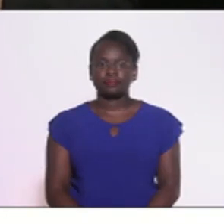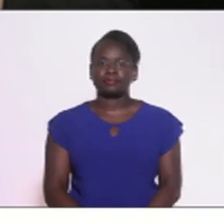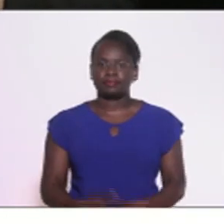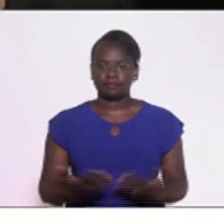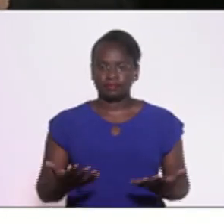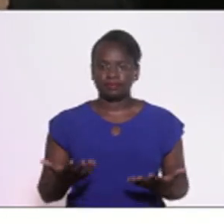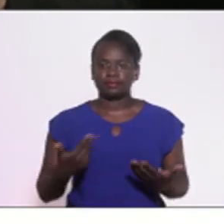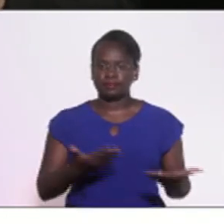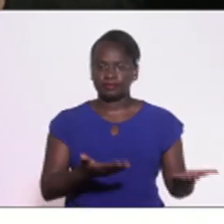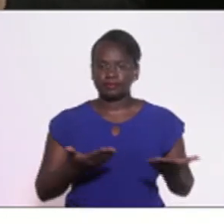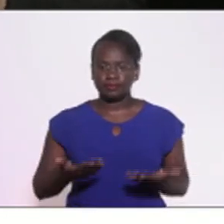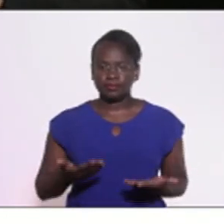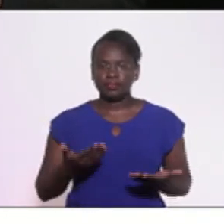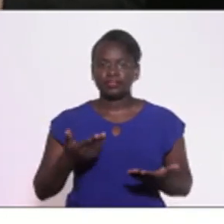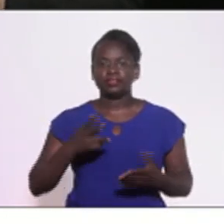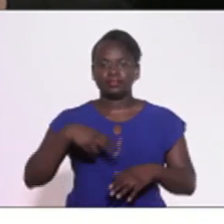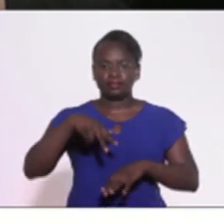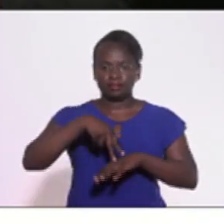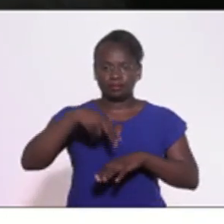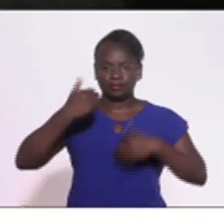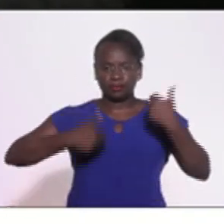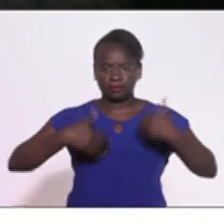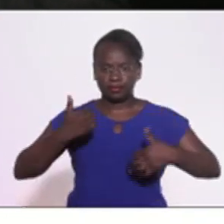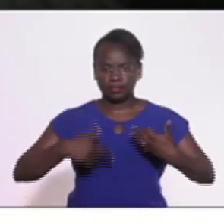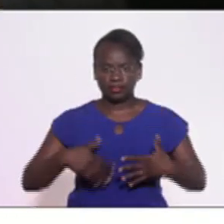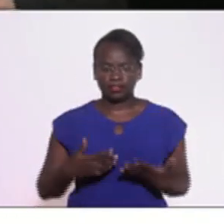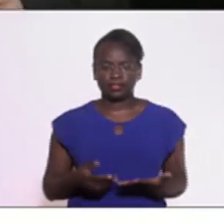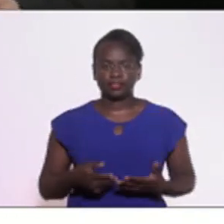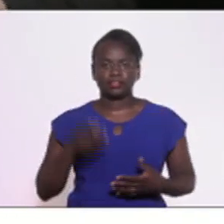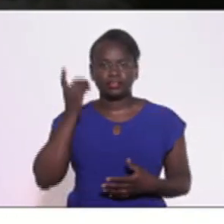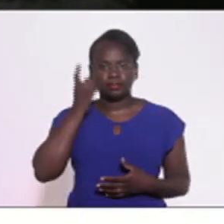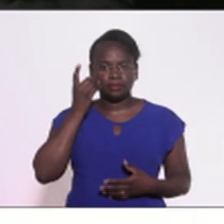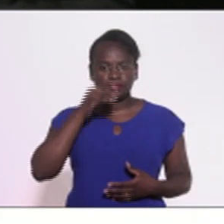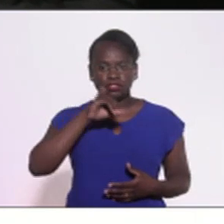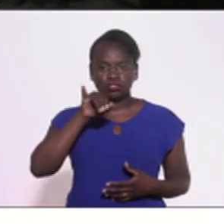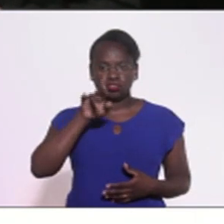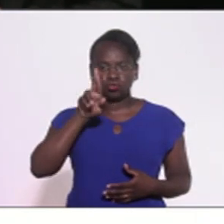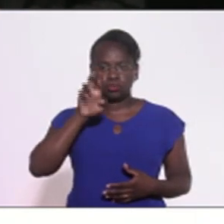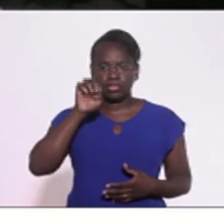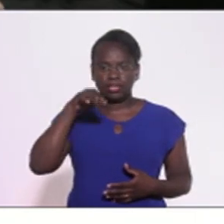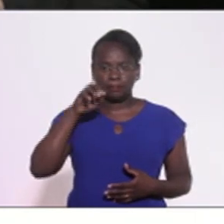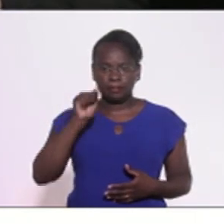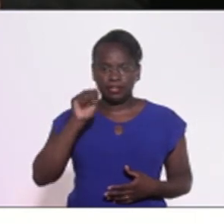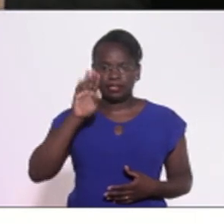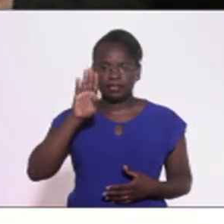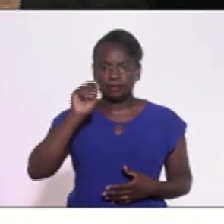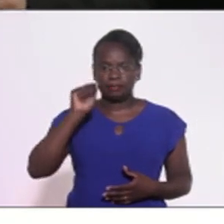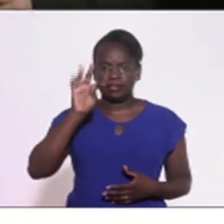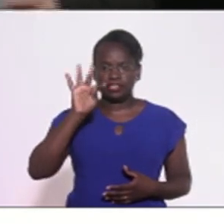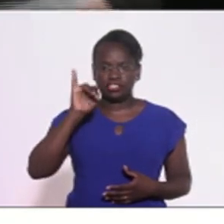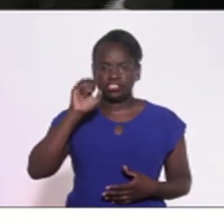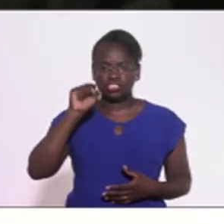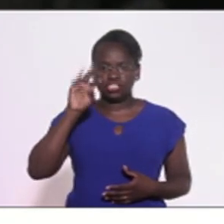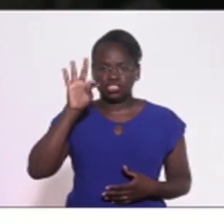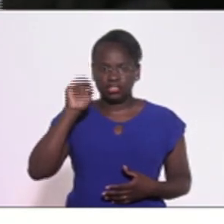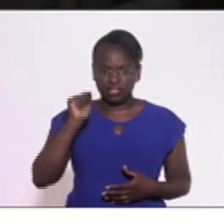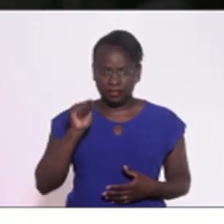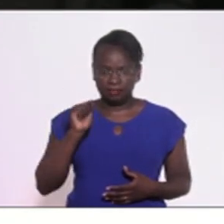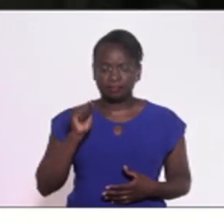Gostaria de convidar para fazer uso da palavra a deputada Jurema Batista. Deputada, a senhora